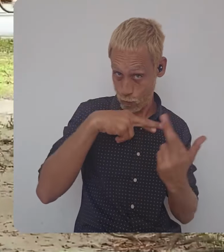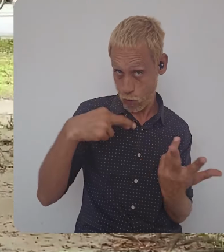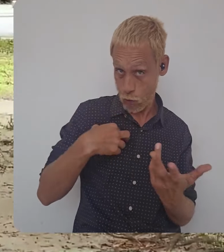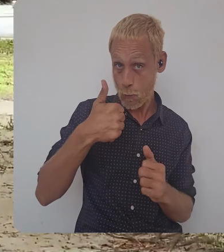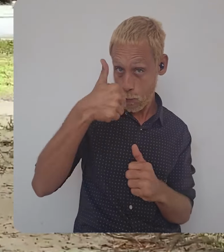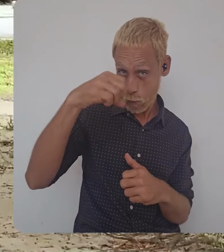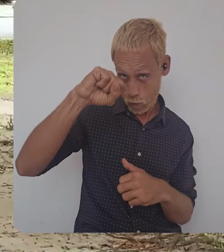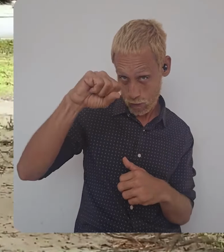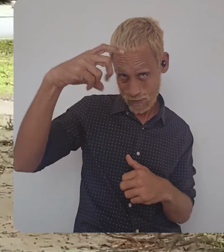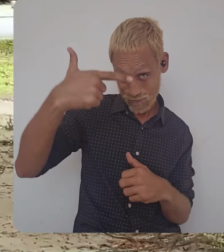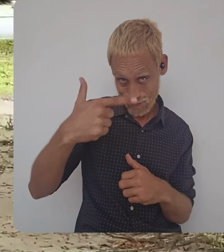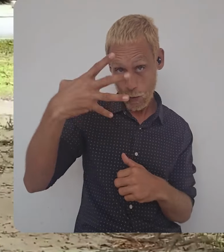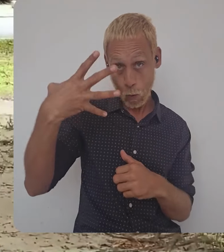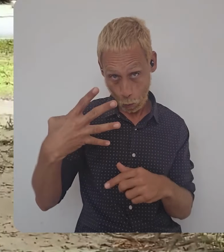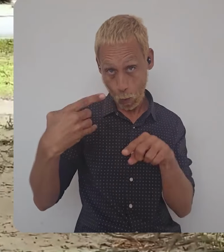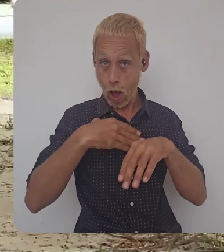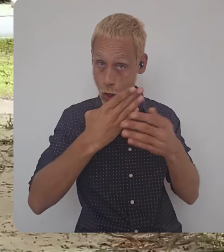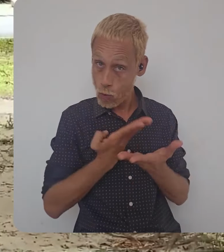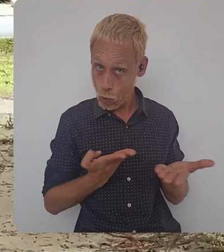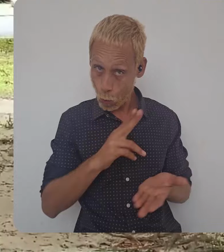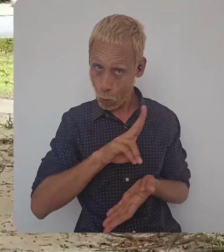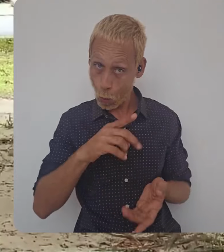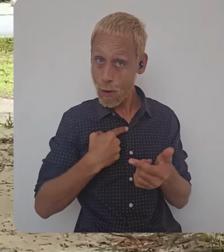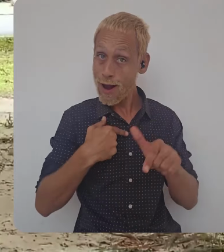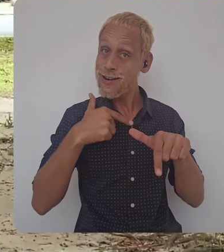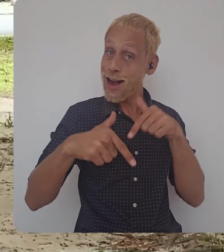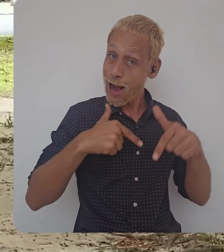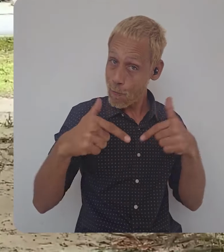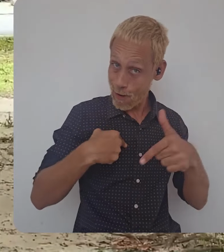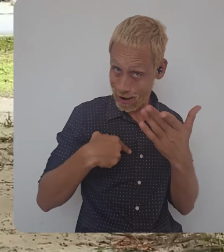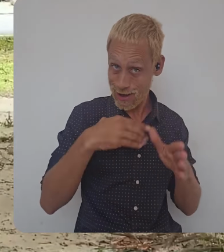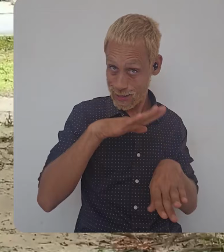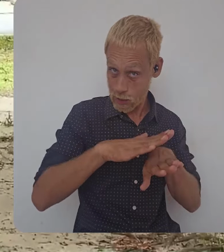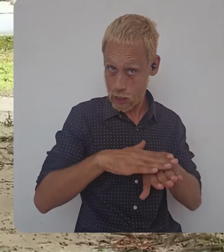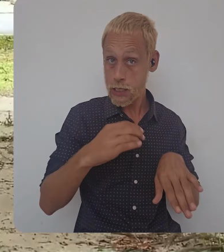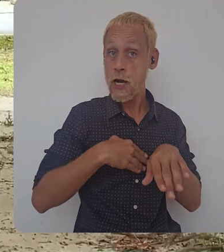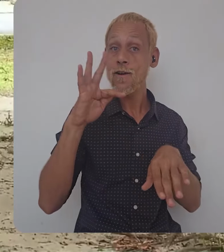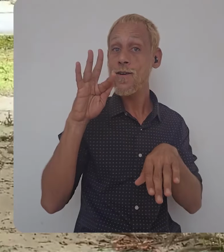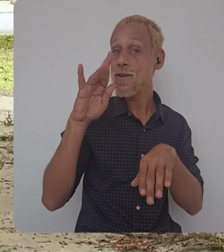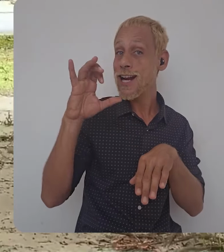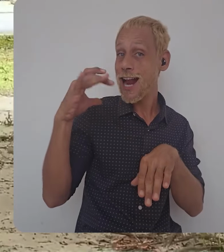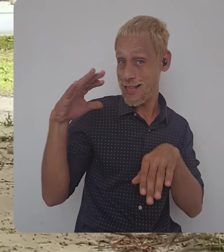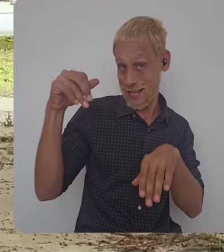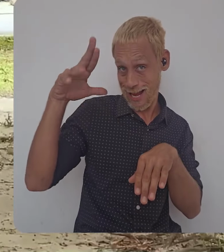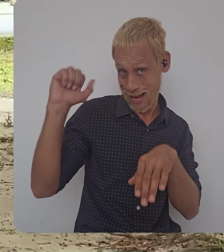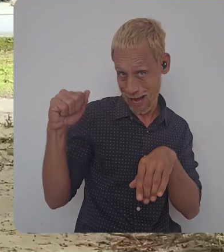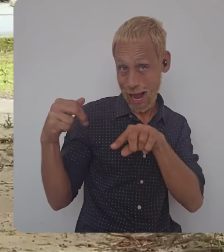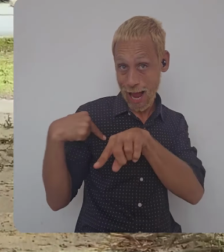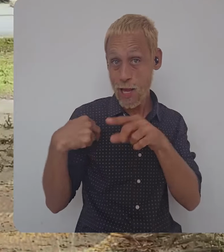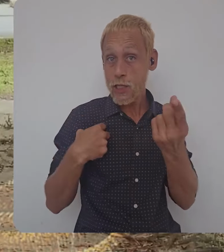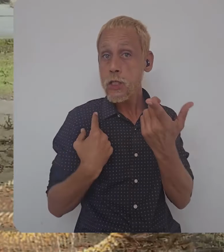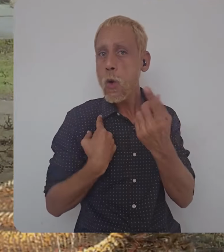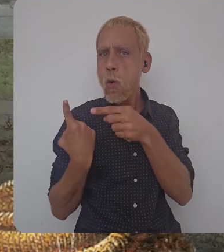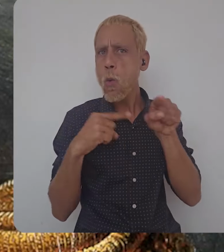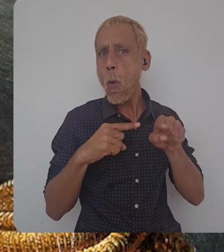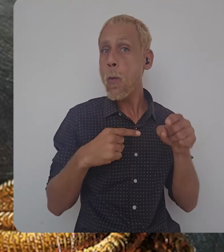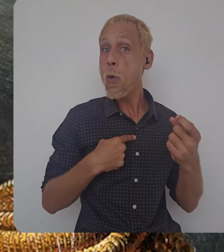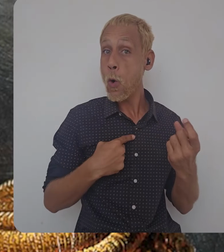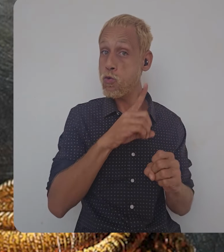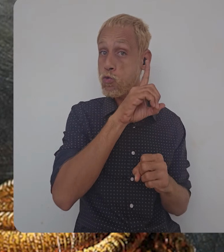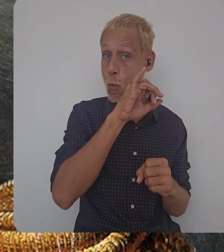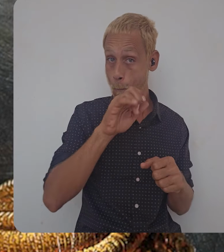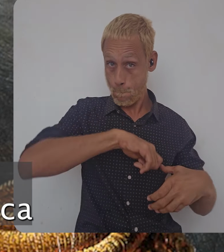de Miranda Falcão. Em 1824, um ano antes, ele tinha trabalhado no jornal Típico Pernambucano, criado por Frei Caneca, de oposição